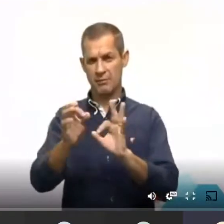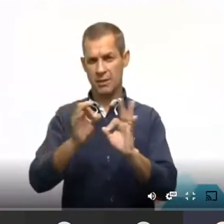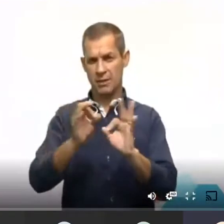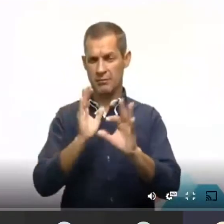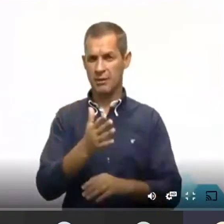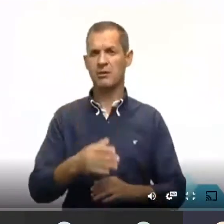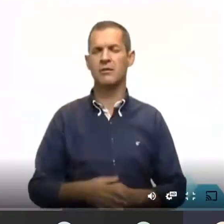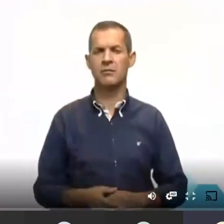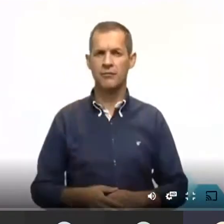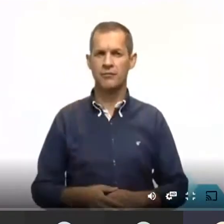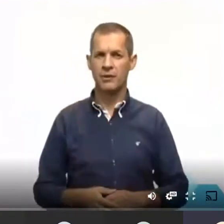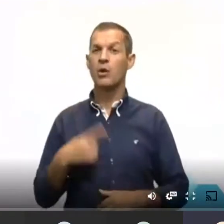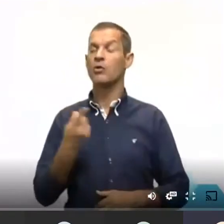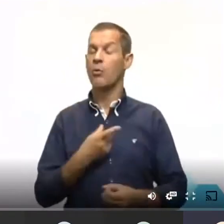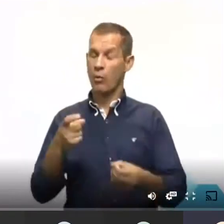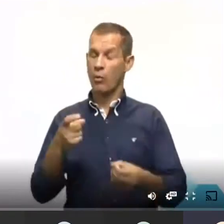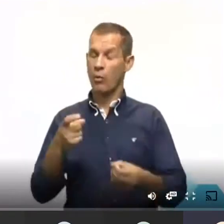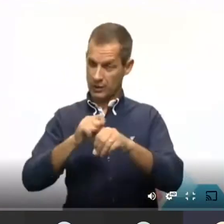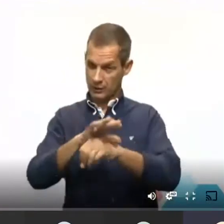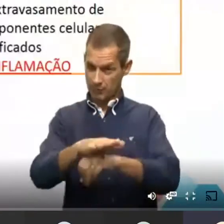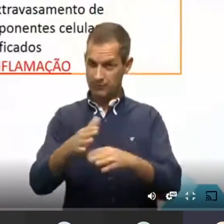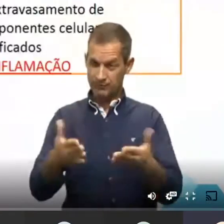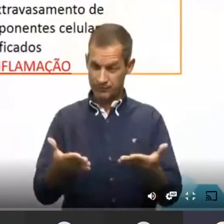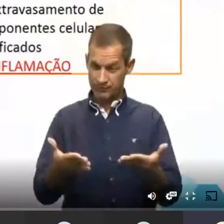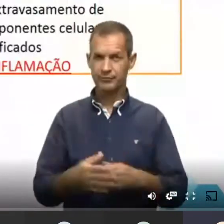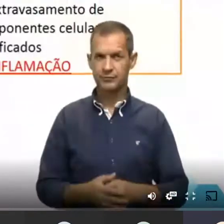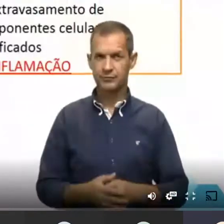certo? Vamos dar continuidade?